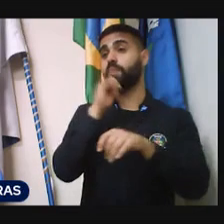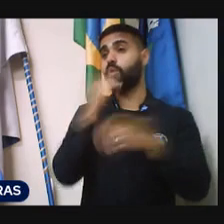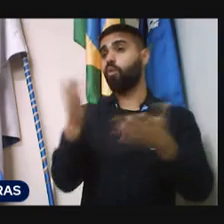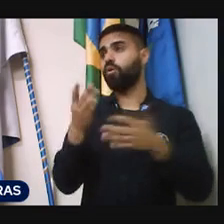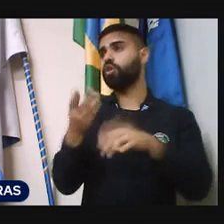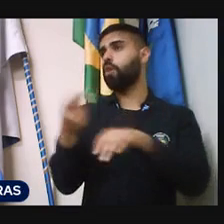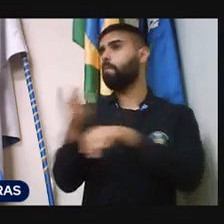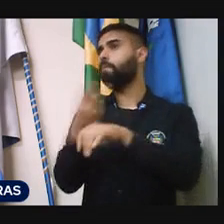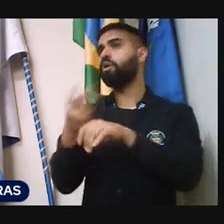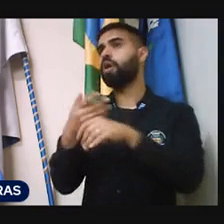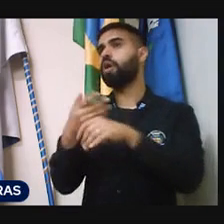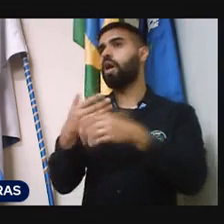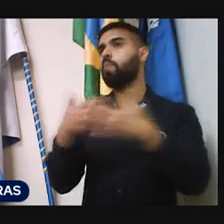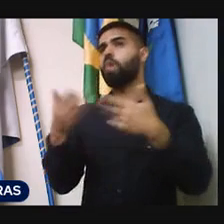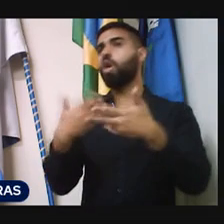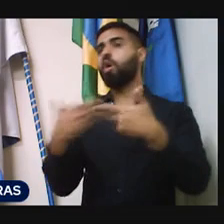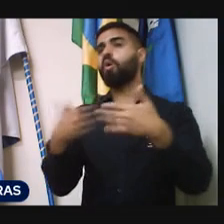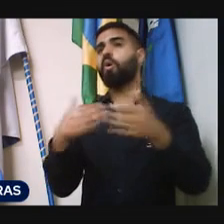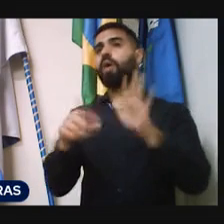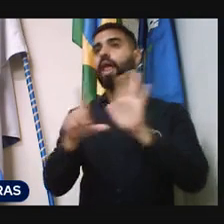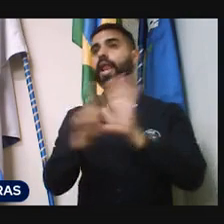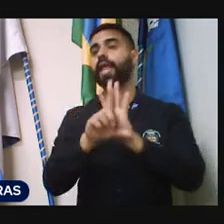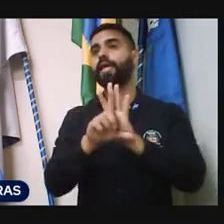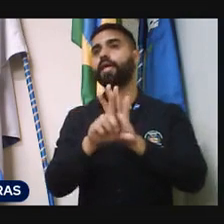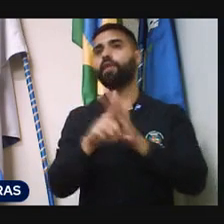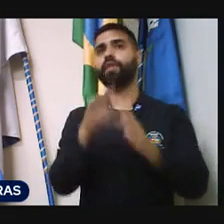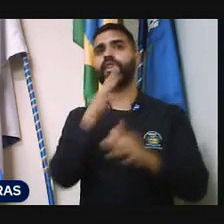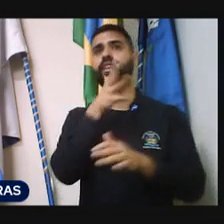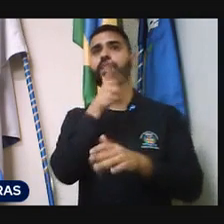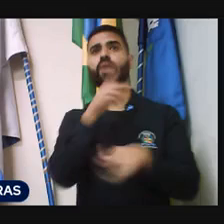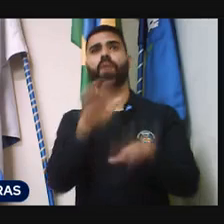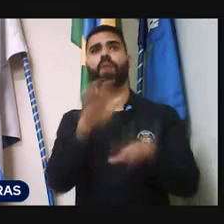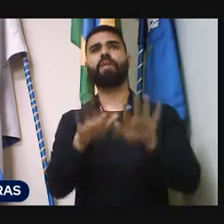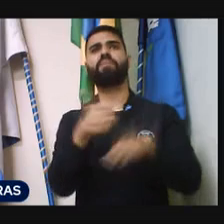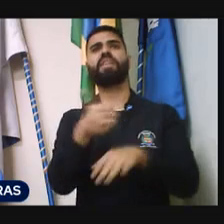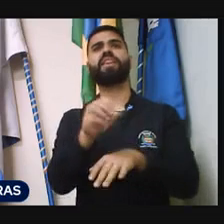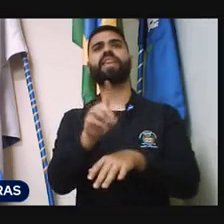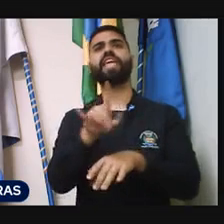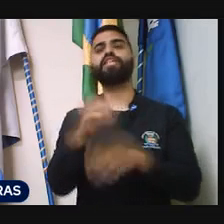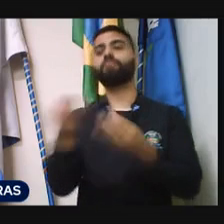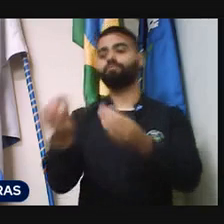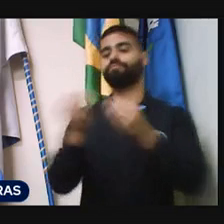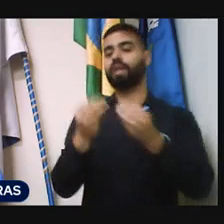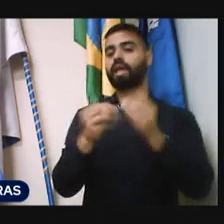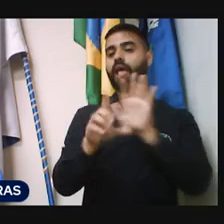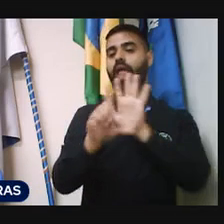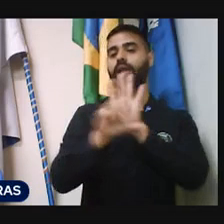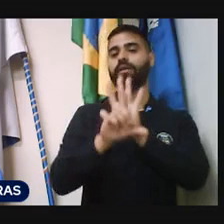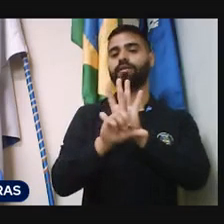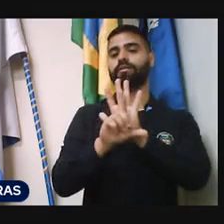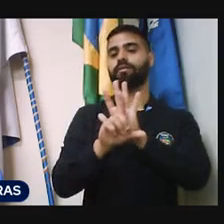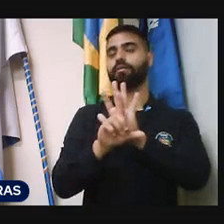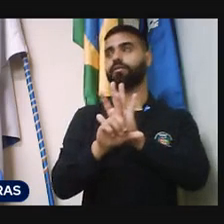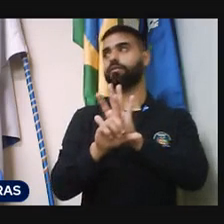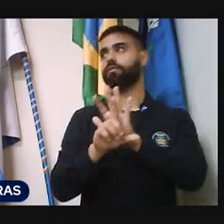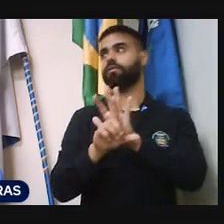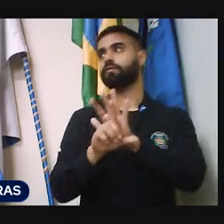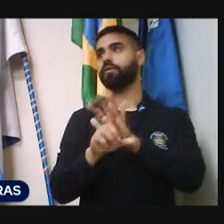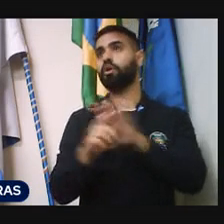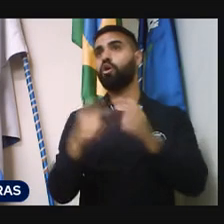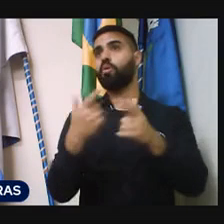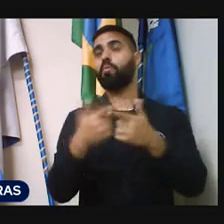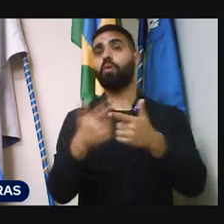aqui hoje a qualquer servidor aqui eles vão demorar 10 dias para entregar a Sarney é porque